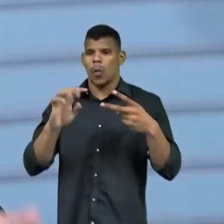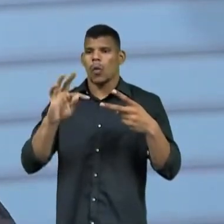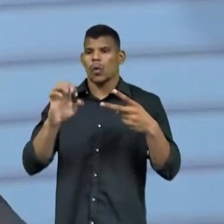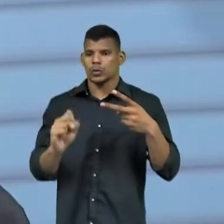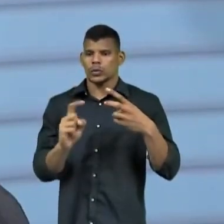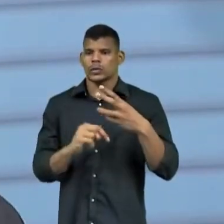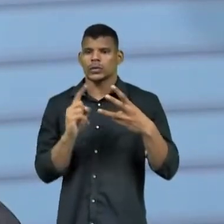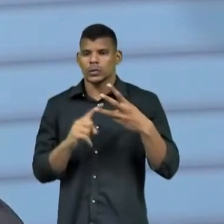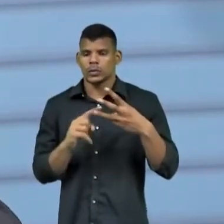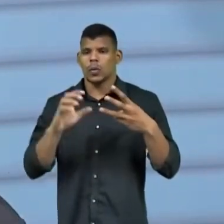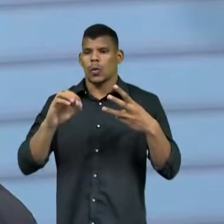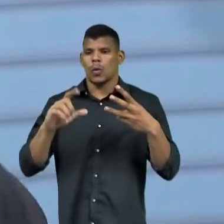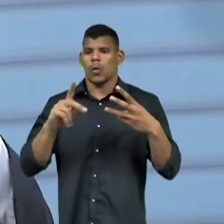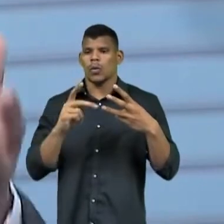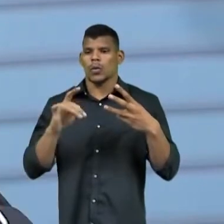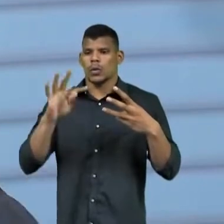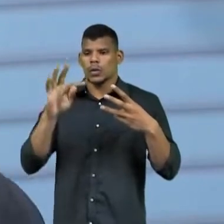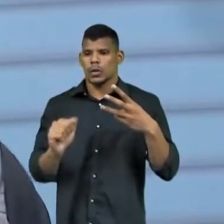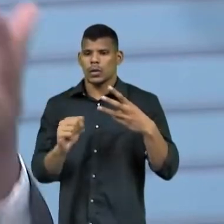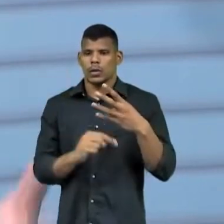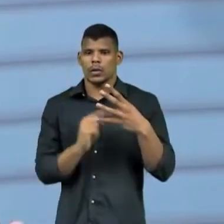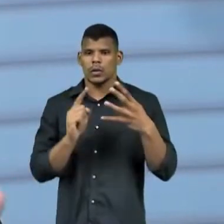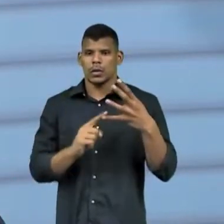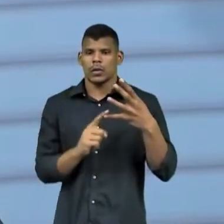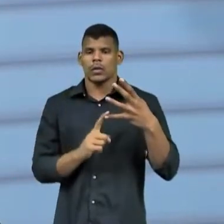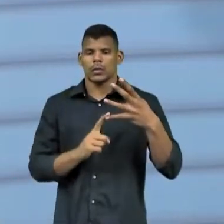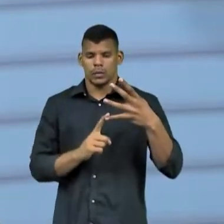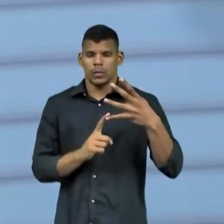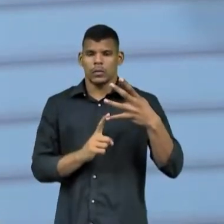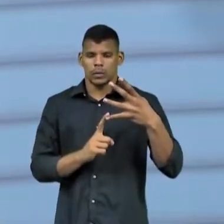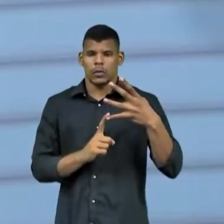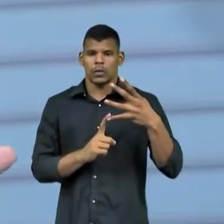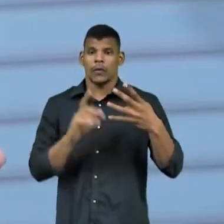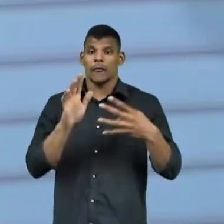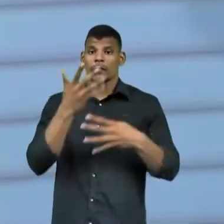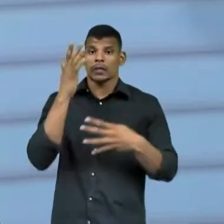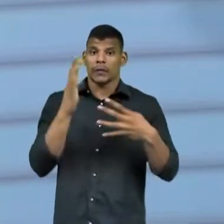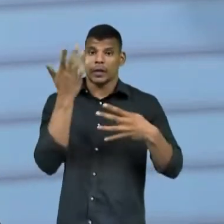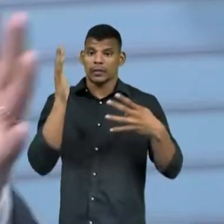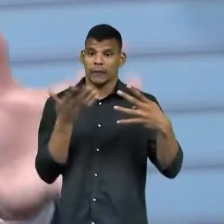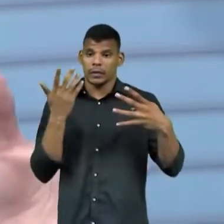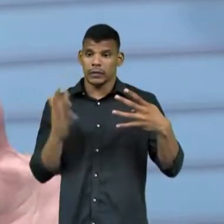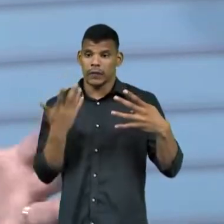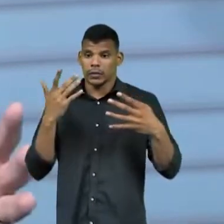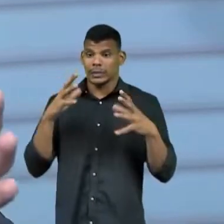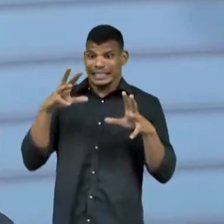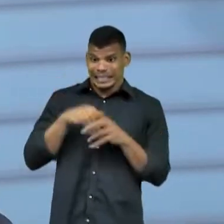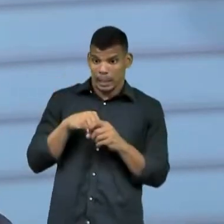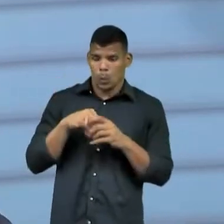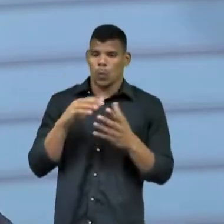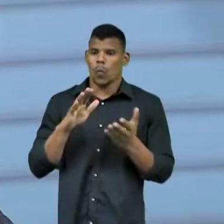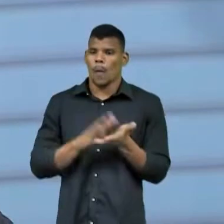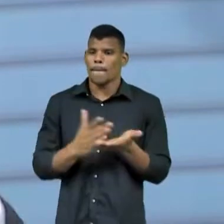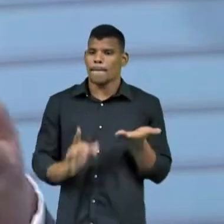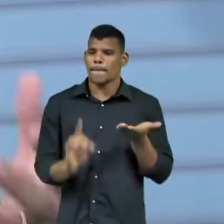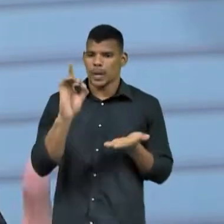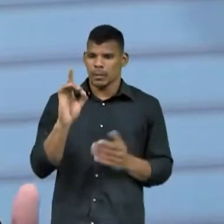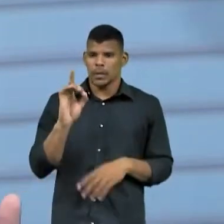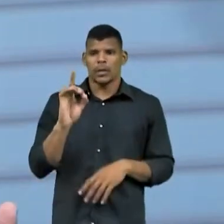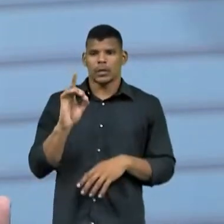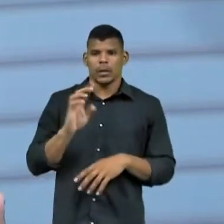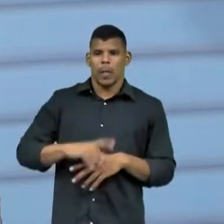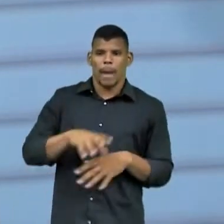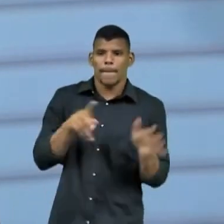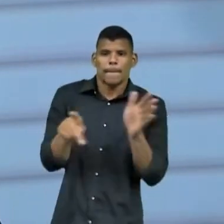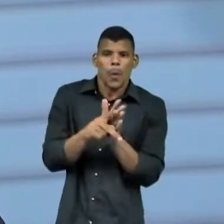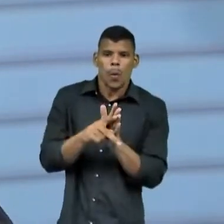vamos ter a festa da colet que a festa das Cabanas ou festa dos tabernáculos que são festas bíblicas e que não são não não não não são a uma exclusividade